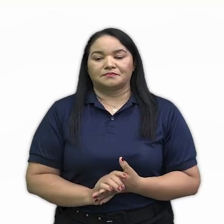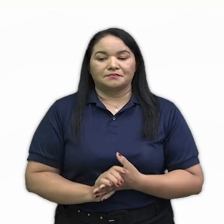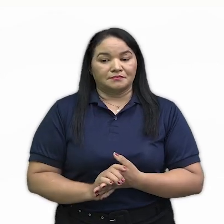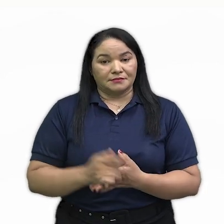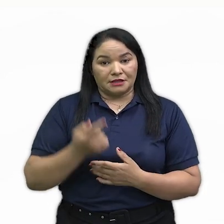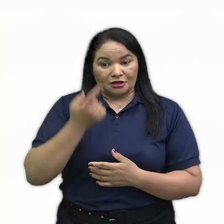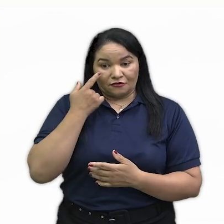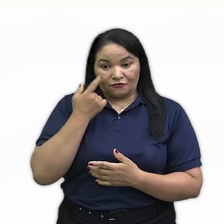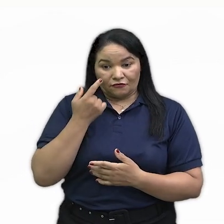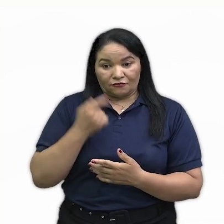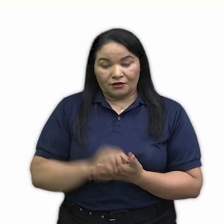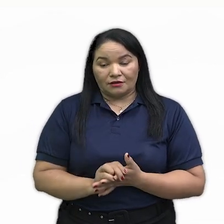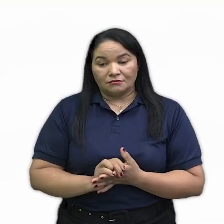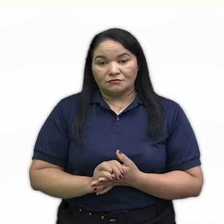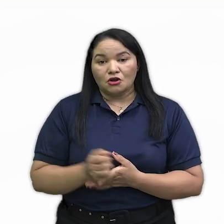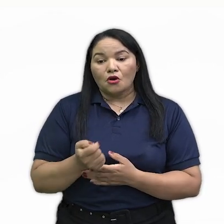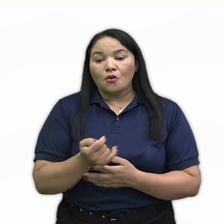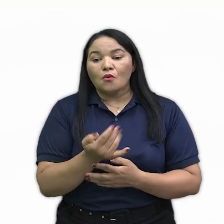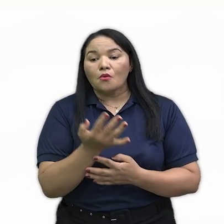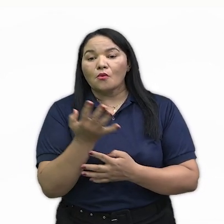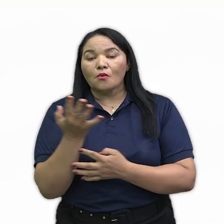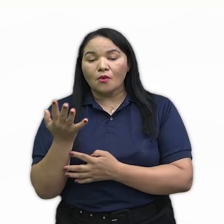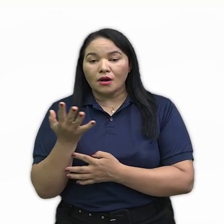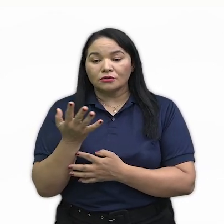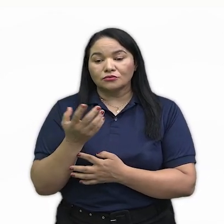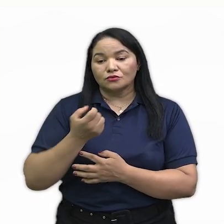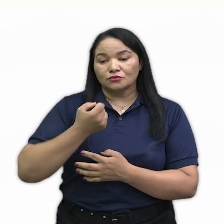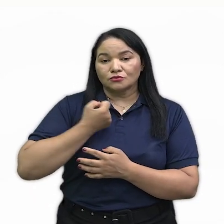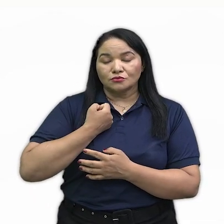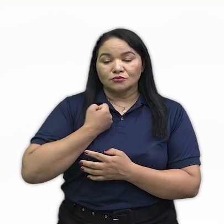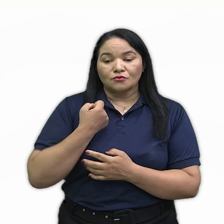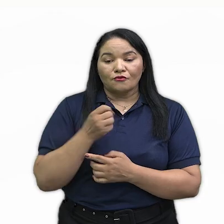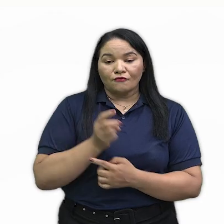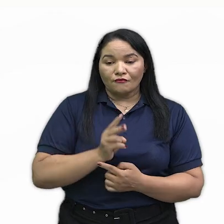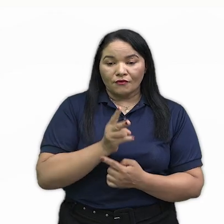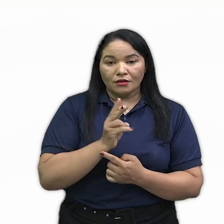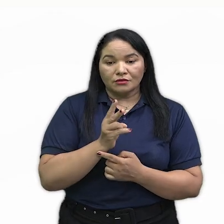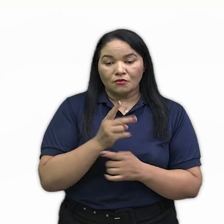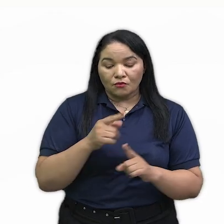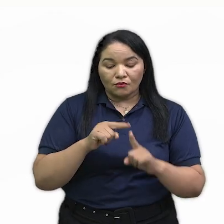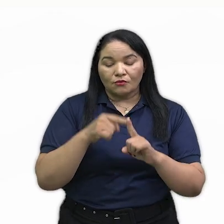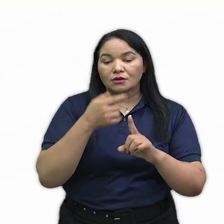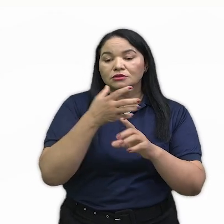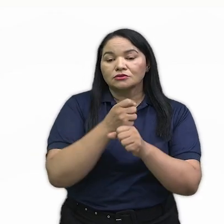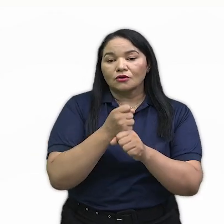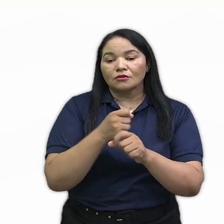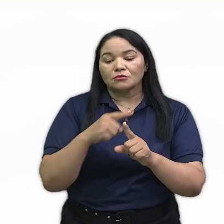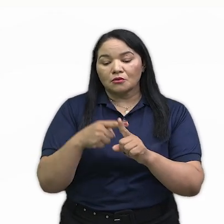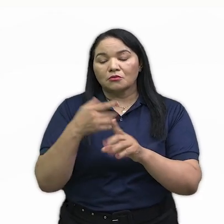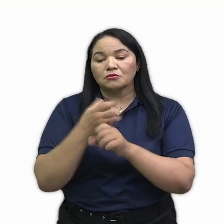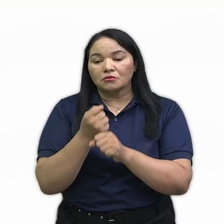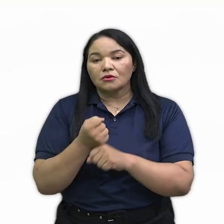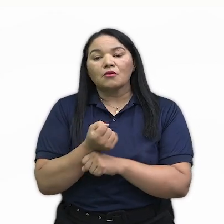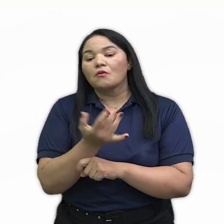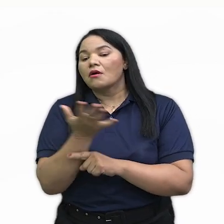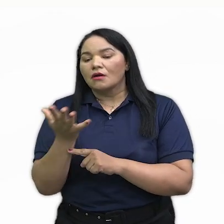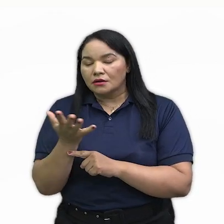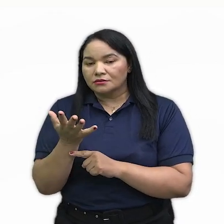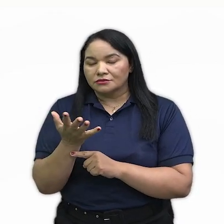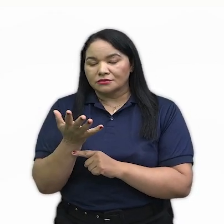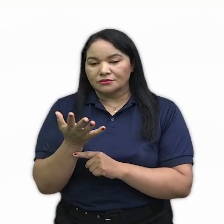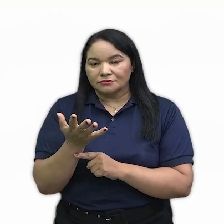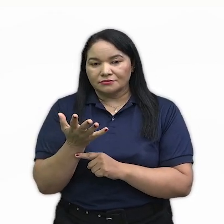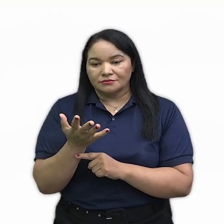pessoal, quantos valores nós estamos envolvendo na soma, ou seja, quantos valores a gente